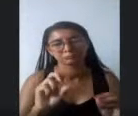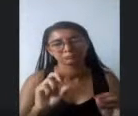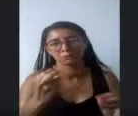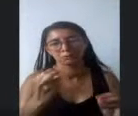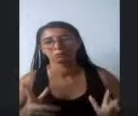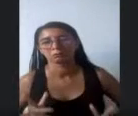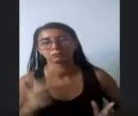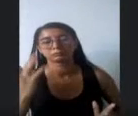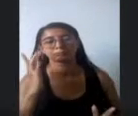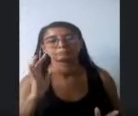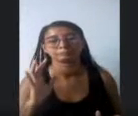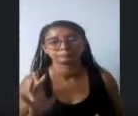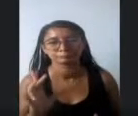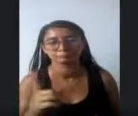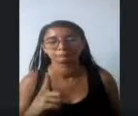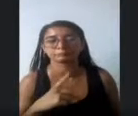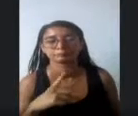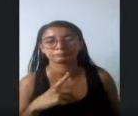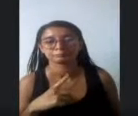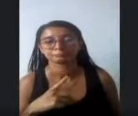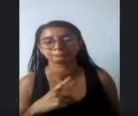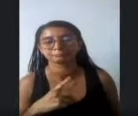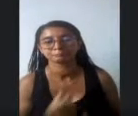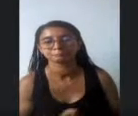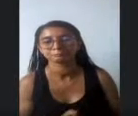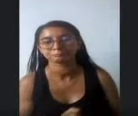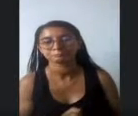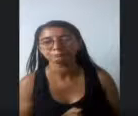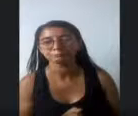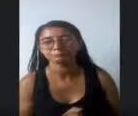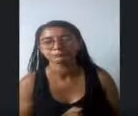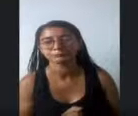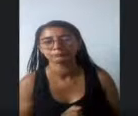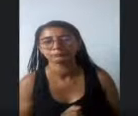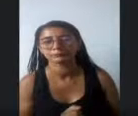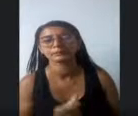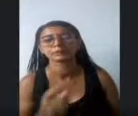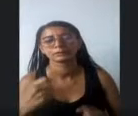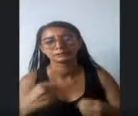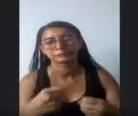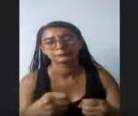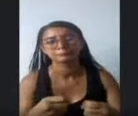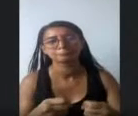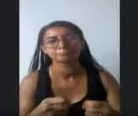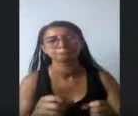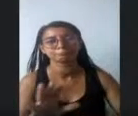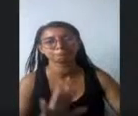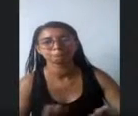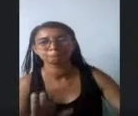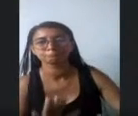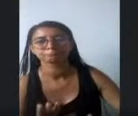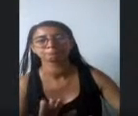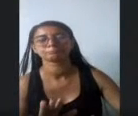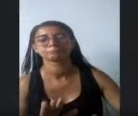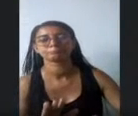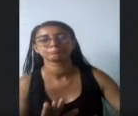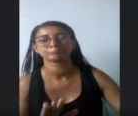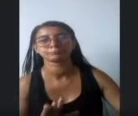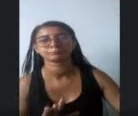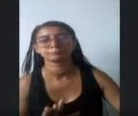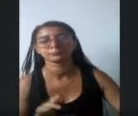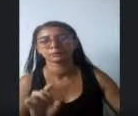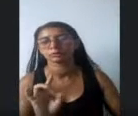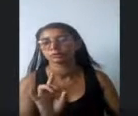ser hétero, de ser pan. Então, tudo isso tem que ser trabalhado. E não é apenas o usar ou não usar o